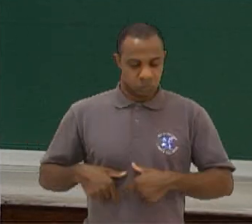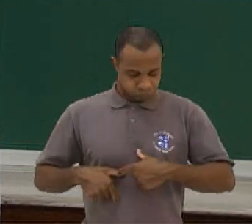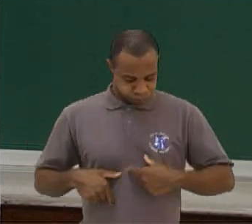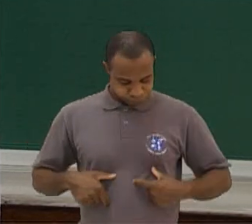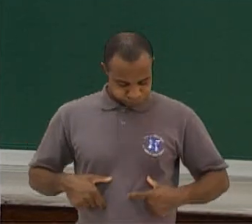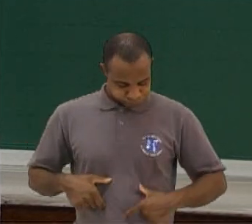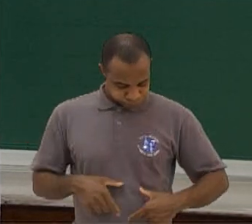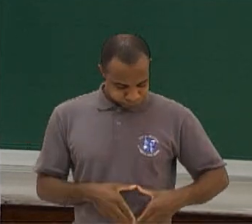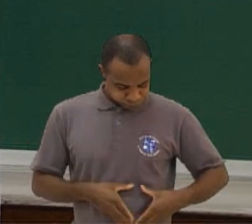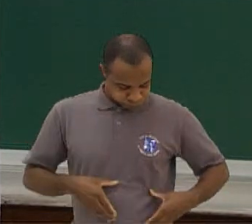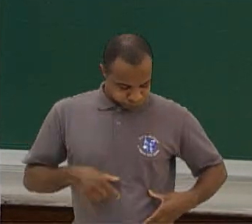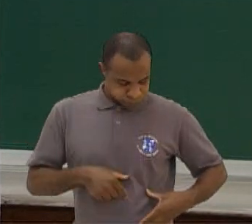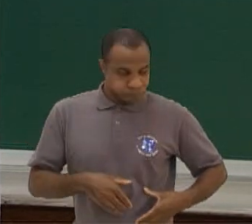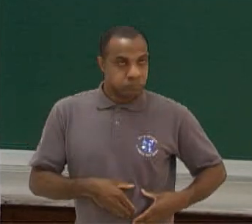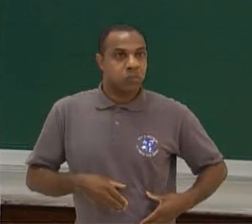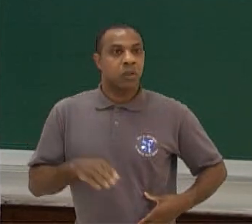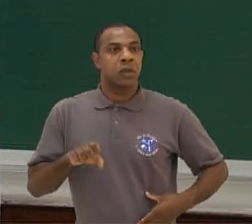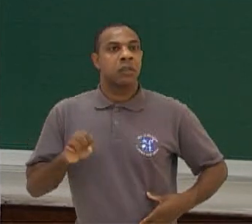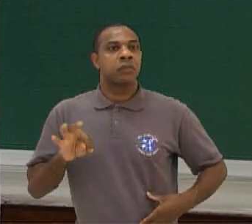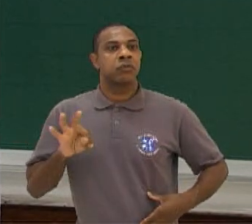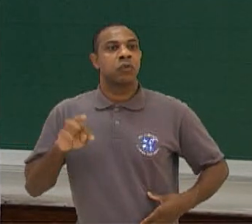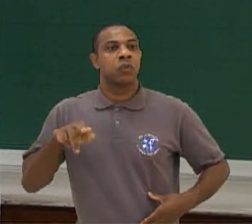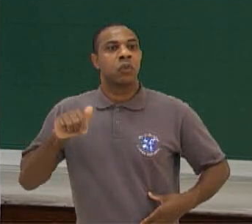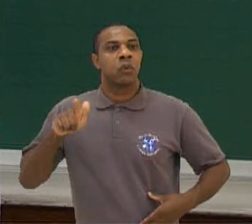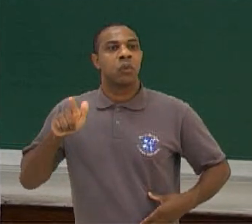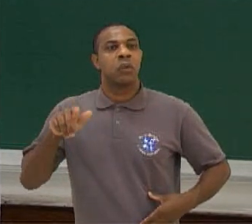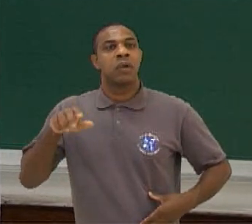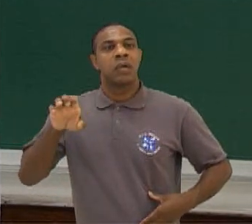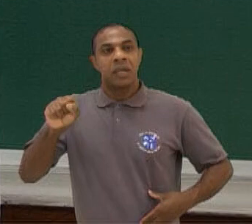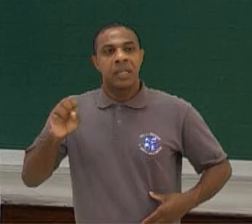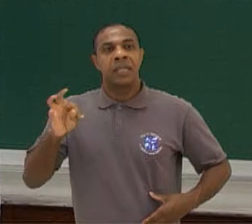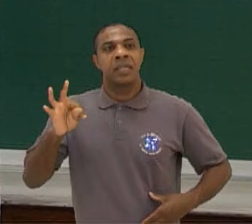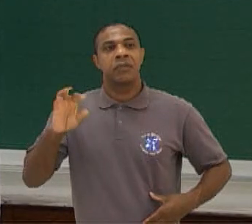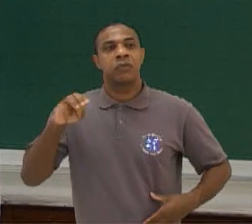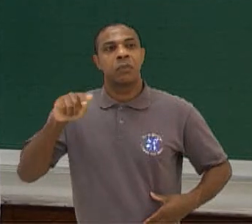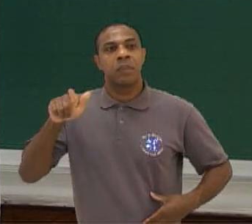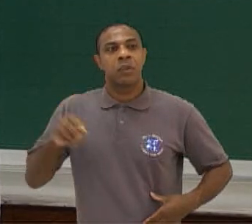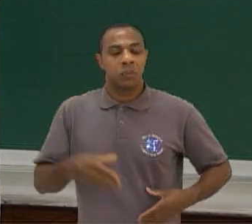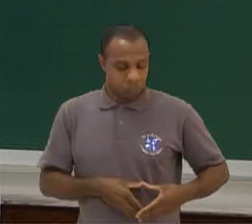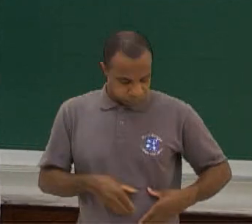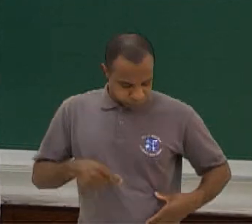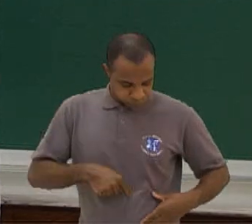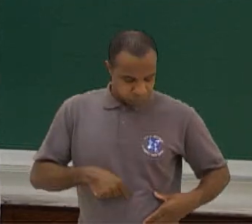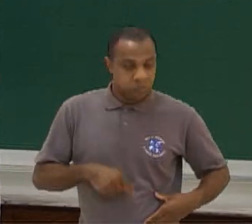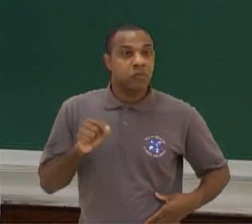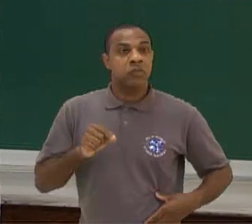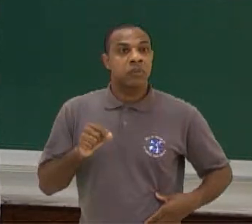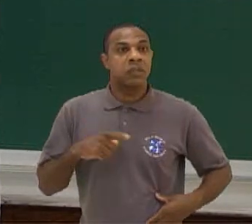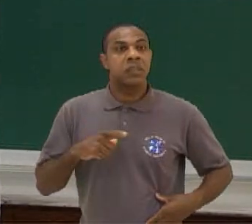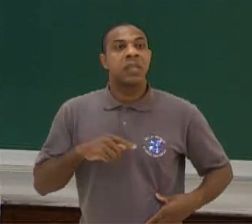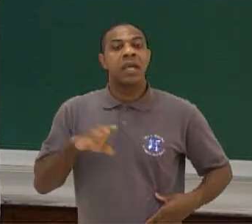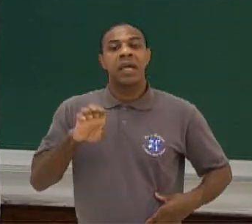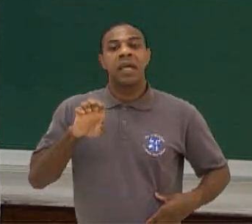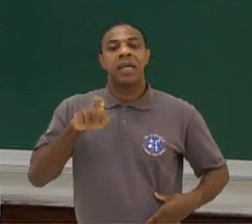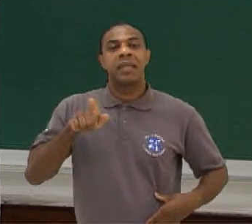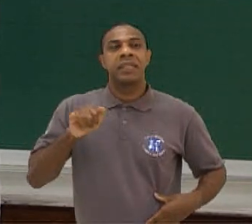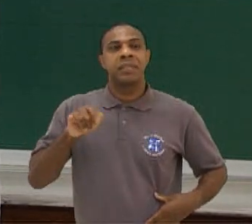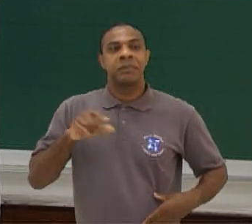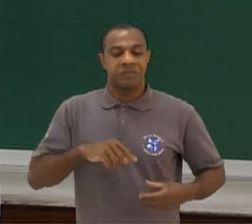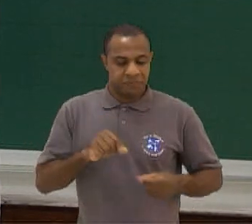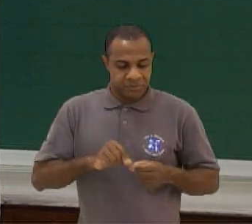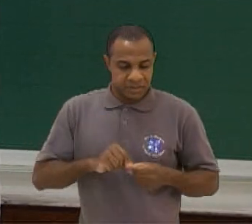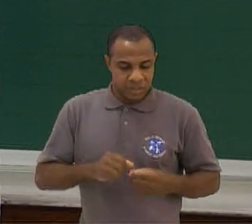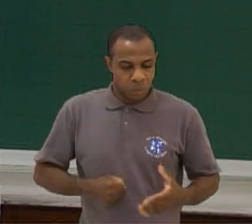Aqui, no nosso início aqui do duodeno, vai ser lançado essas enzimas ali para poder fazer digestão,